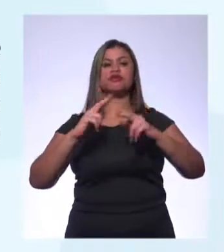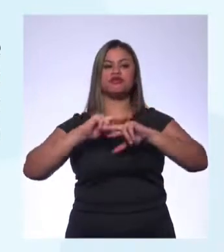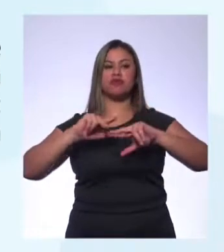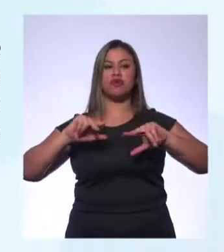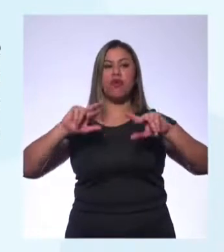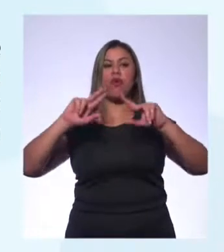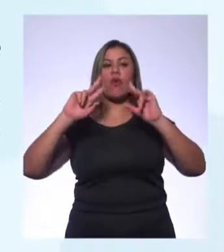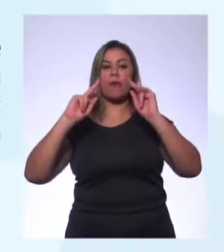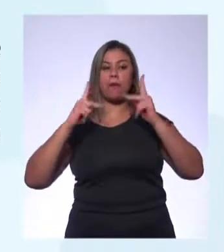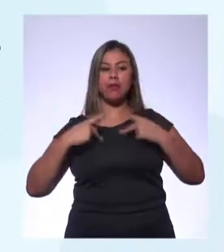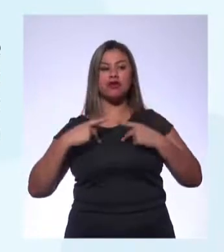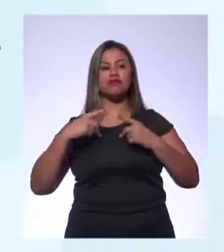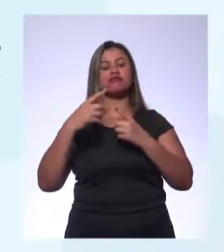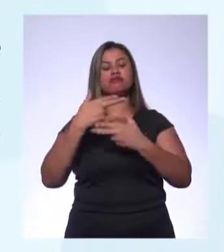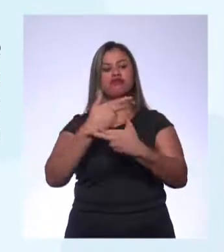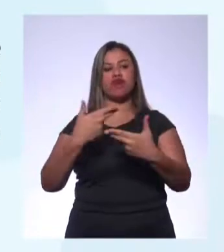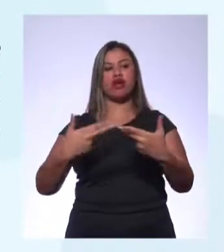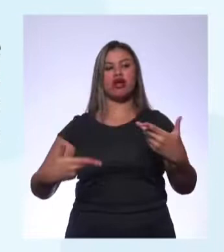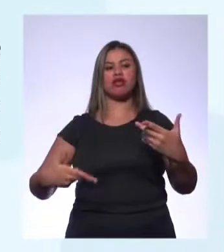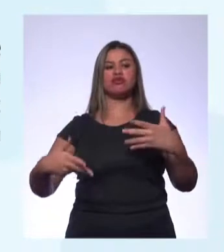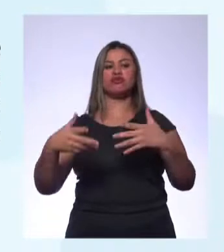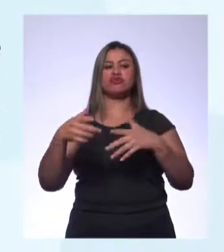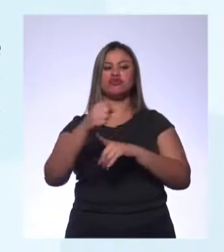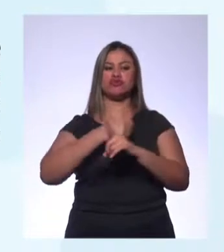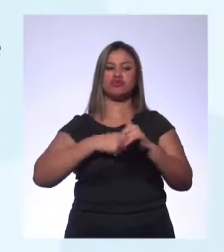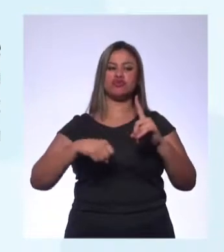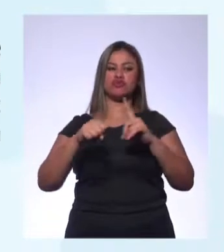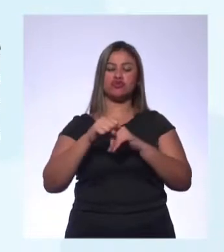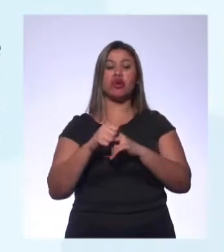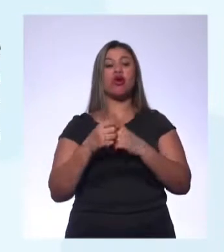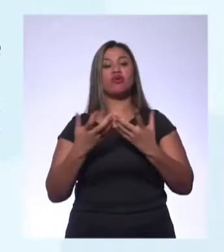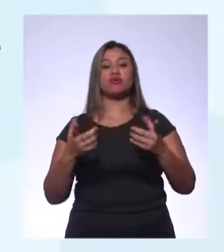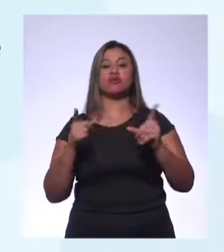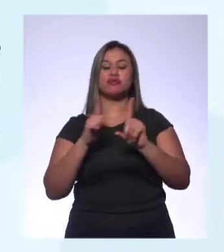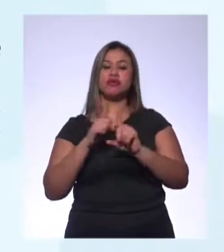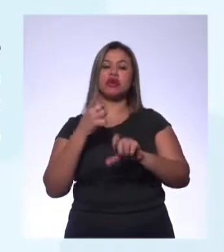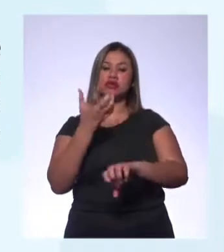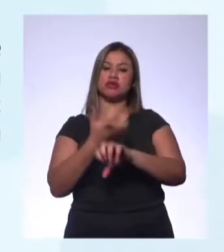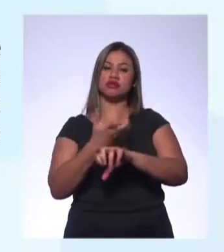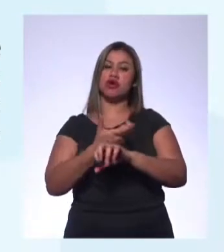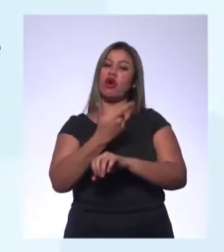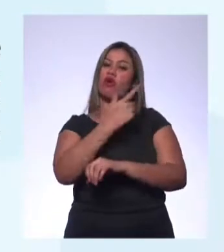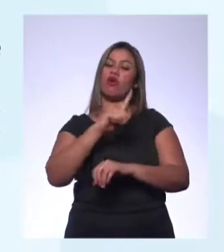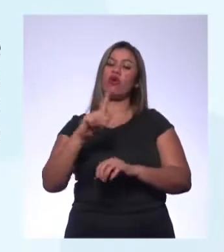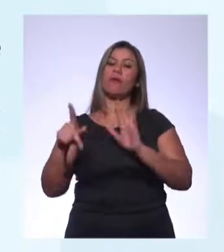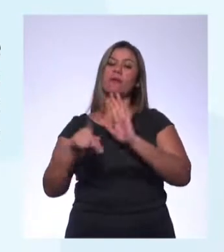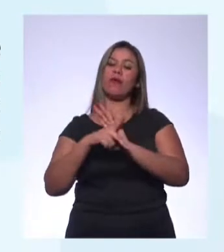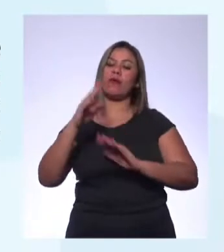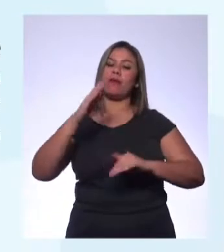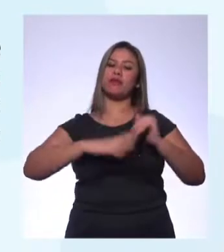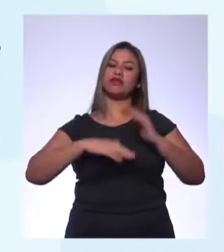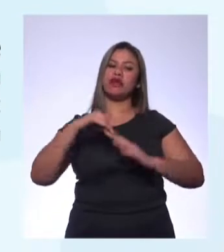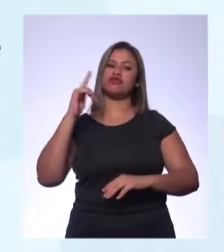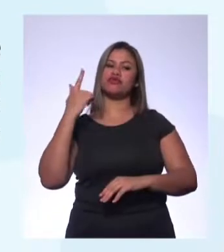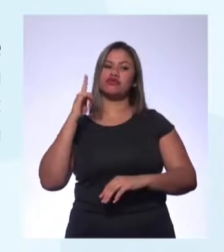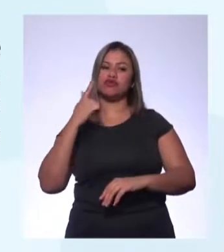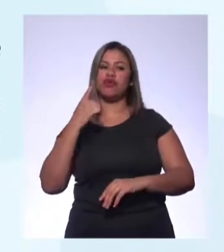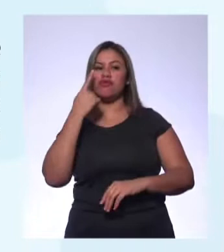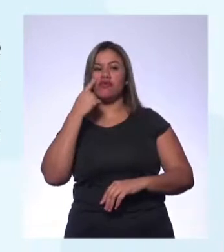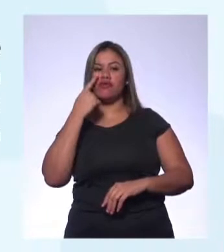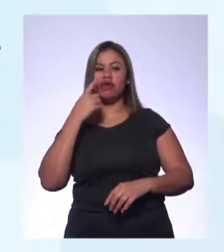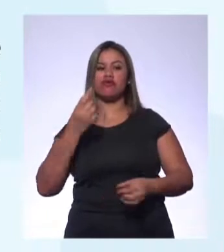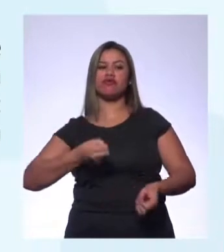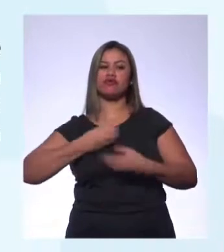sociocultural. E vamos trazer aí a interdisciplinaridade, né? Trabalhando também com uma habilidade de geografia, que é extrair